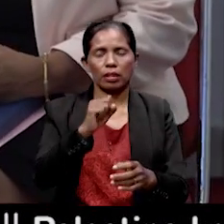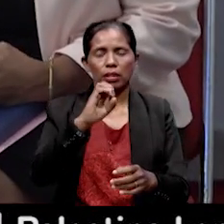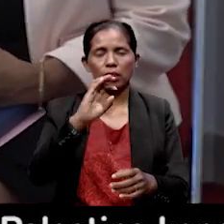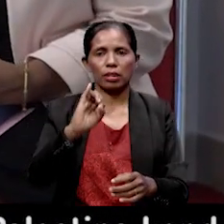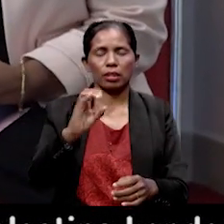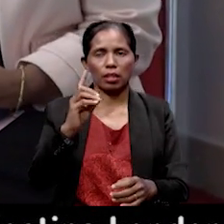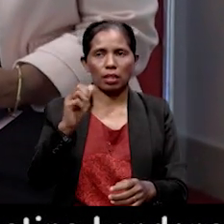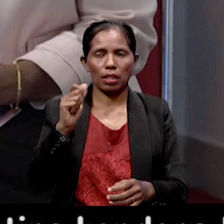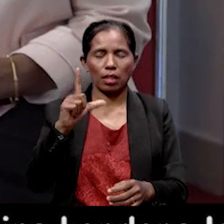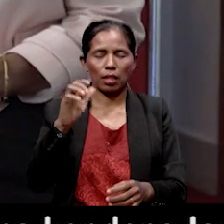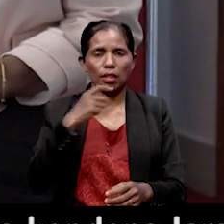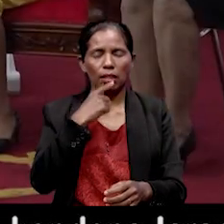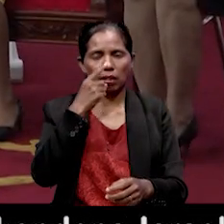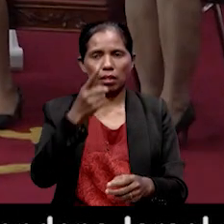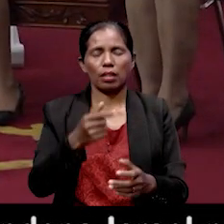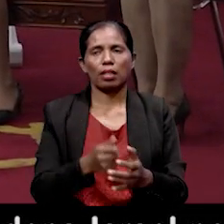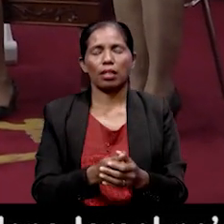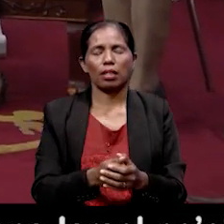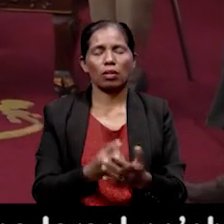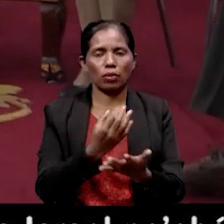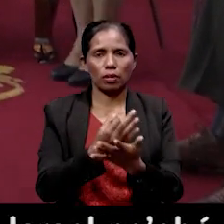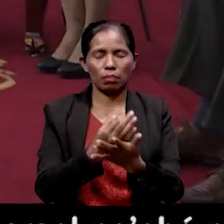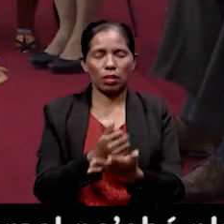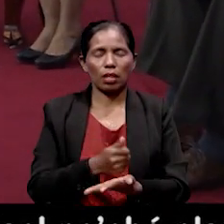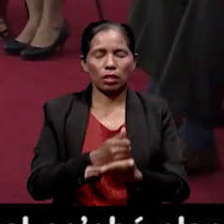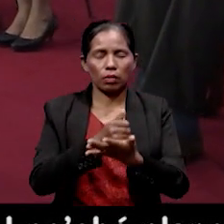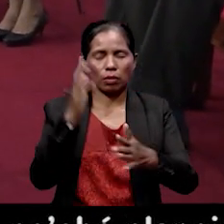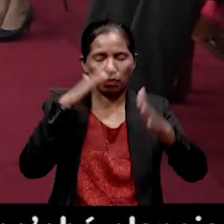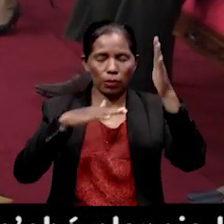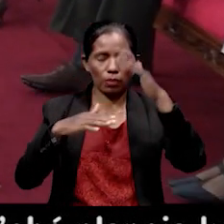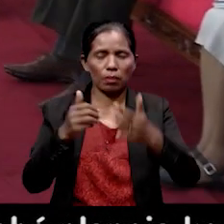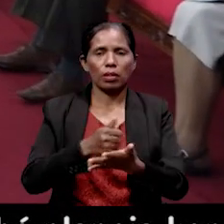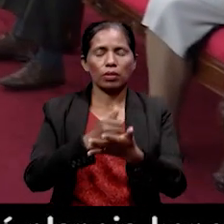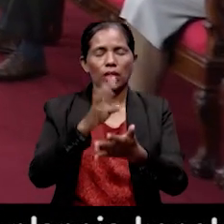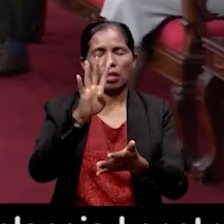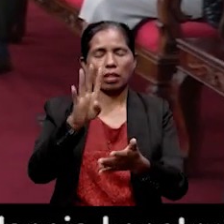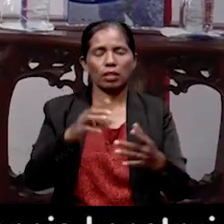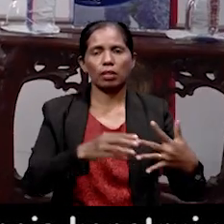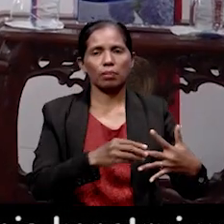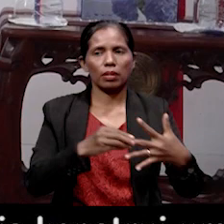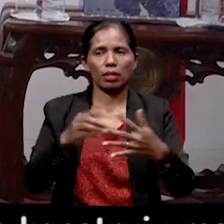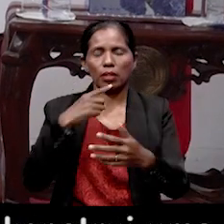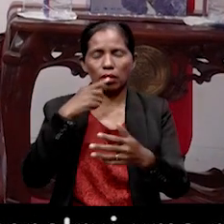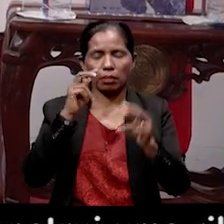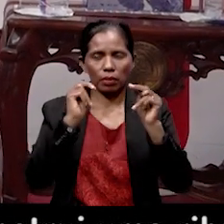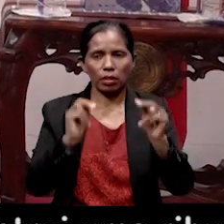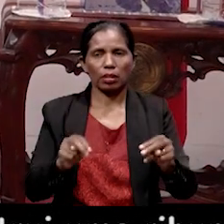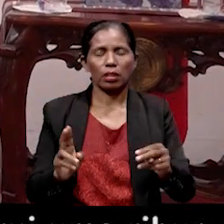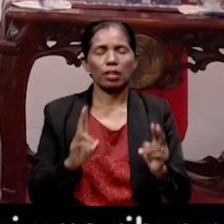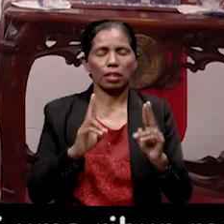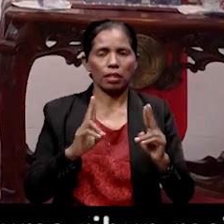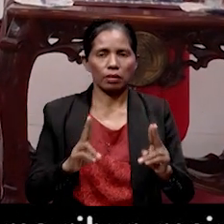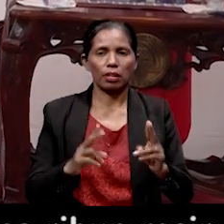Nobre Mozinho Guterres Ateten. Fundos Irakne apoio ba problema social hat, liu-liu ato hatamba necessidade